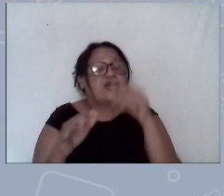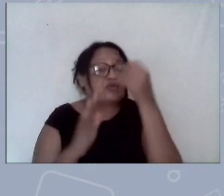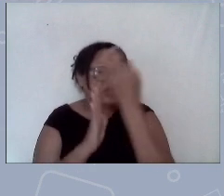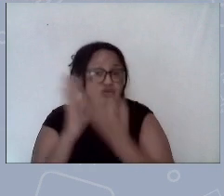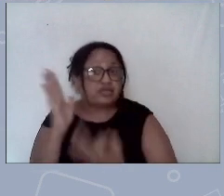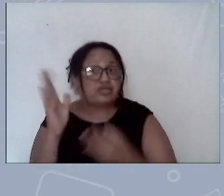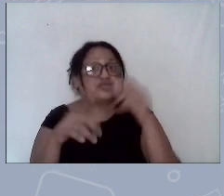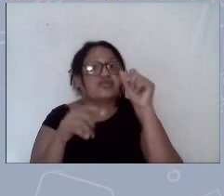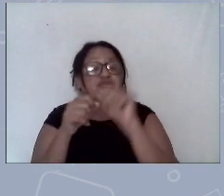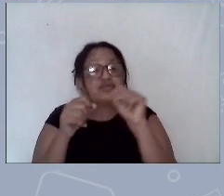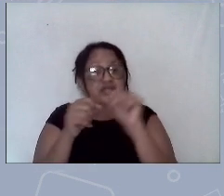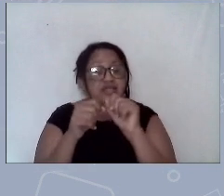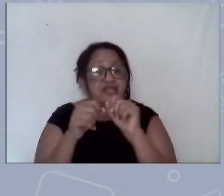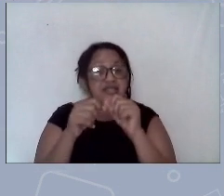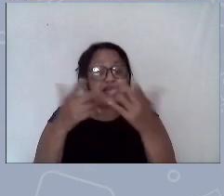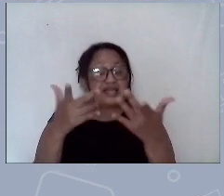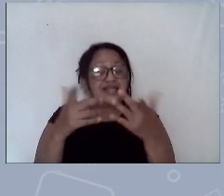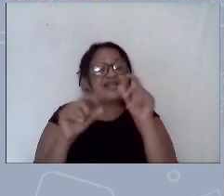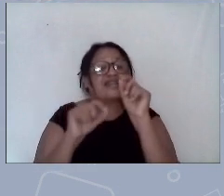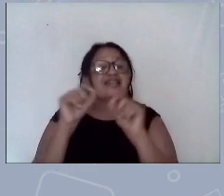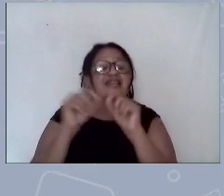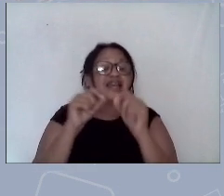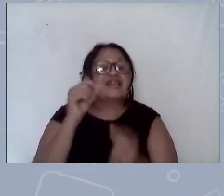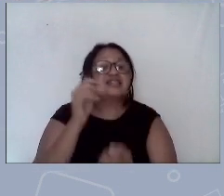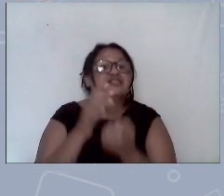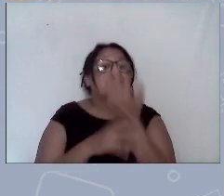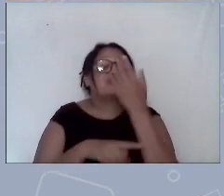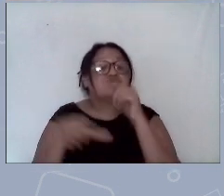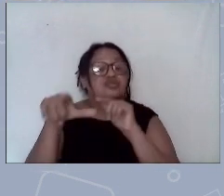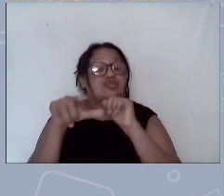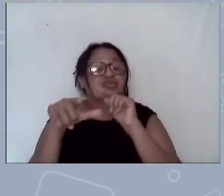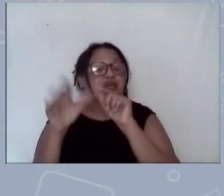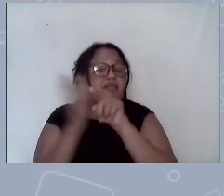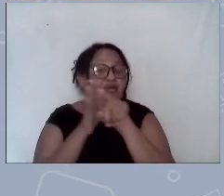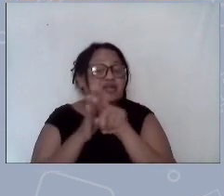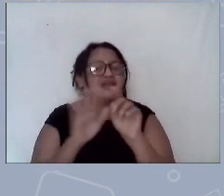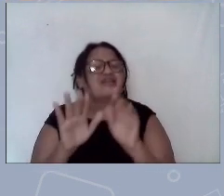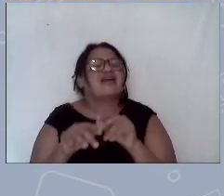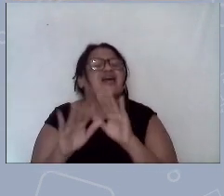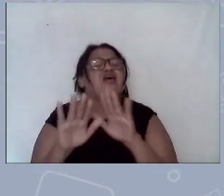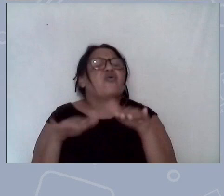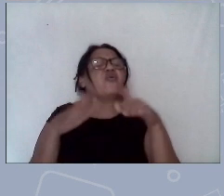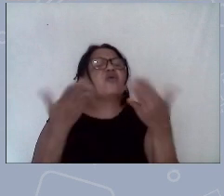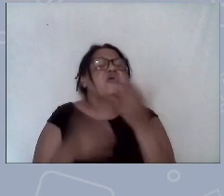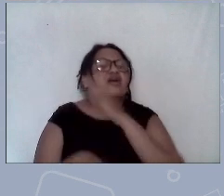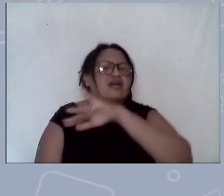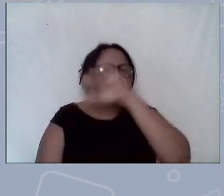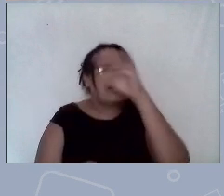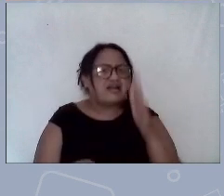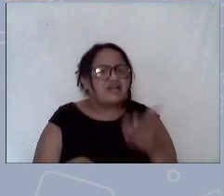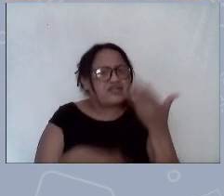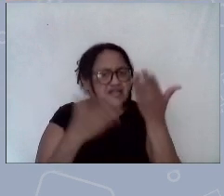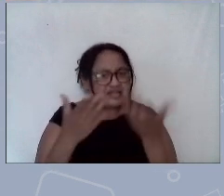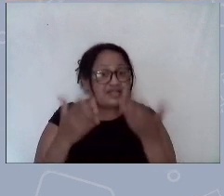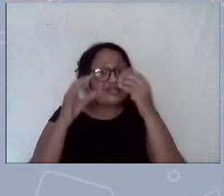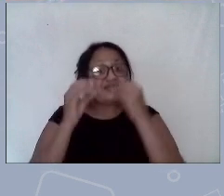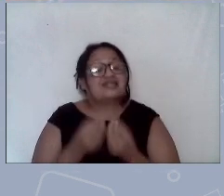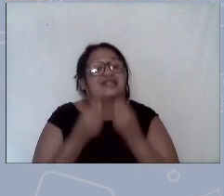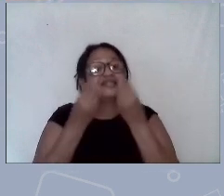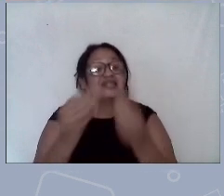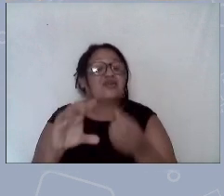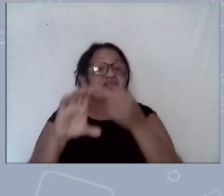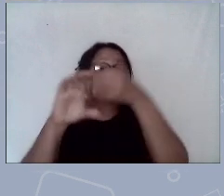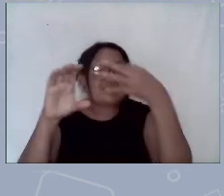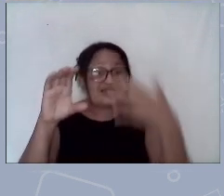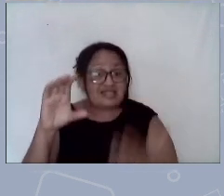formulador da questão te pergunta que relevo é isso ele te deu as características de formação onde se